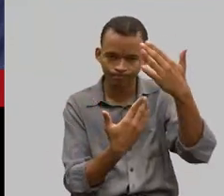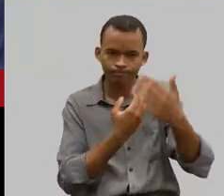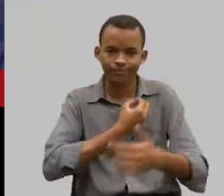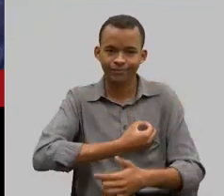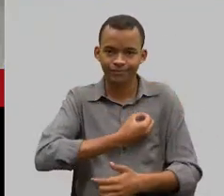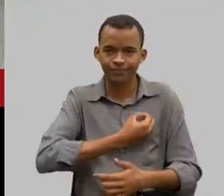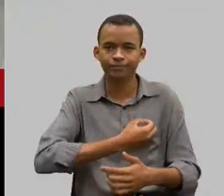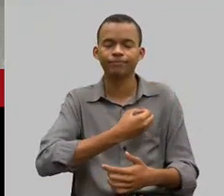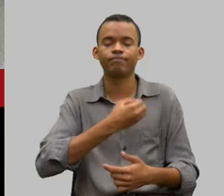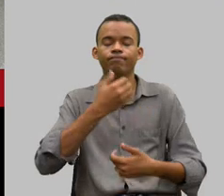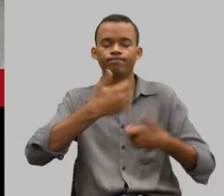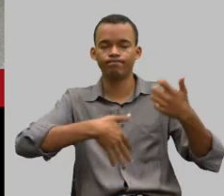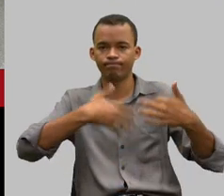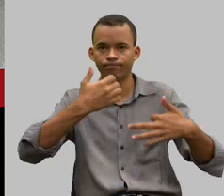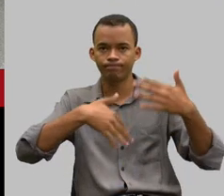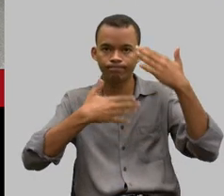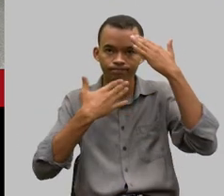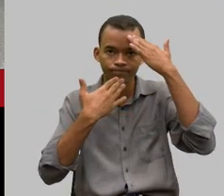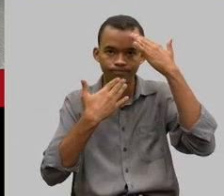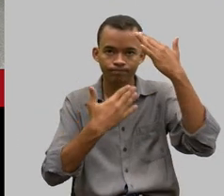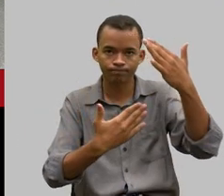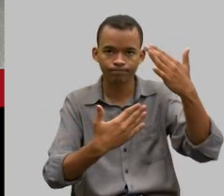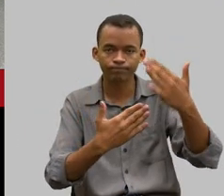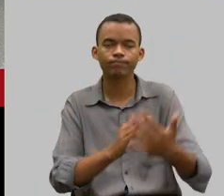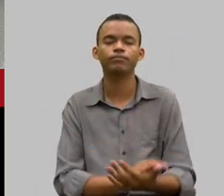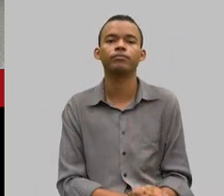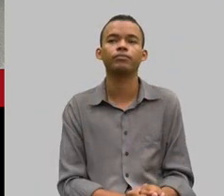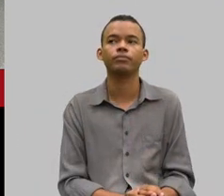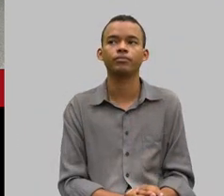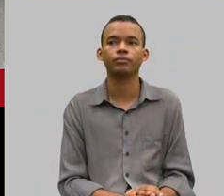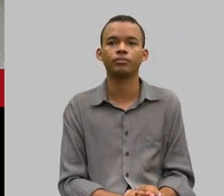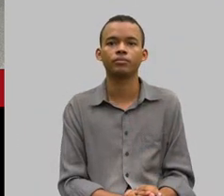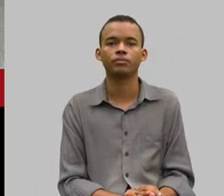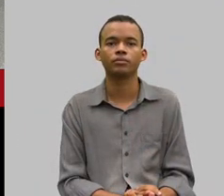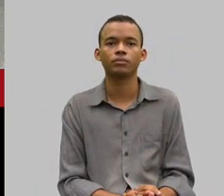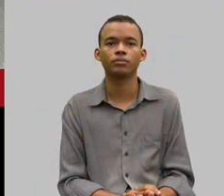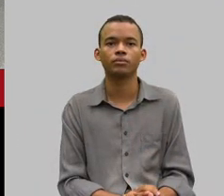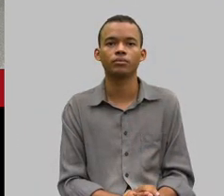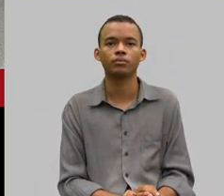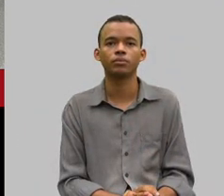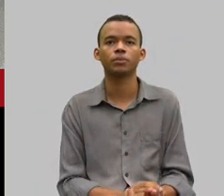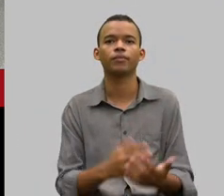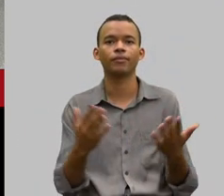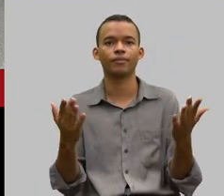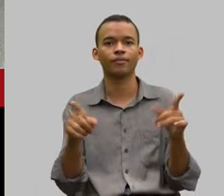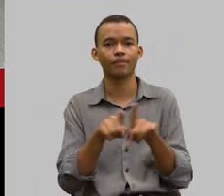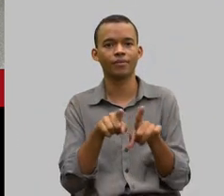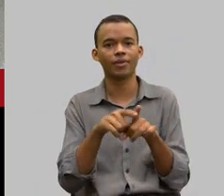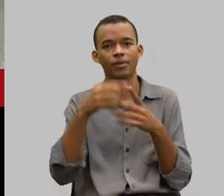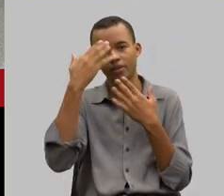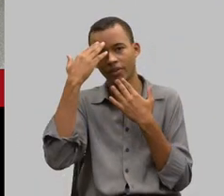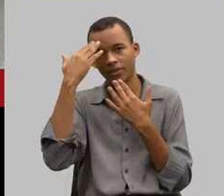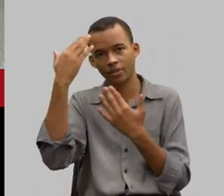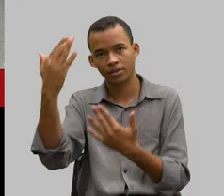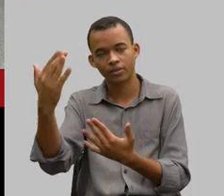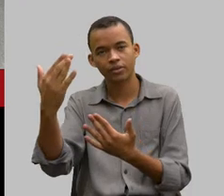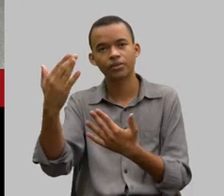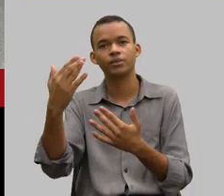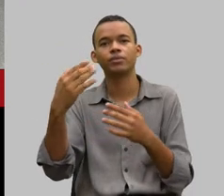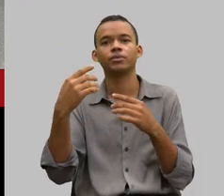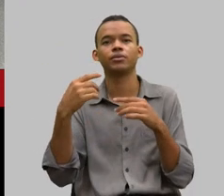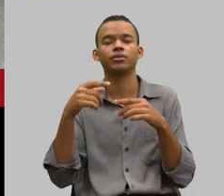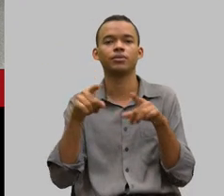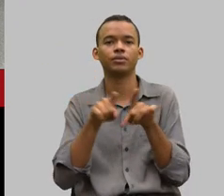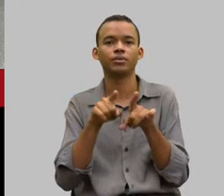pelas palavras leonídio só agradecer tambm só agradecer o deput não é o deputado